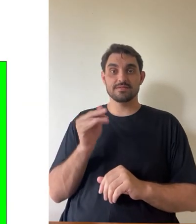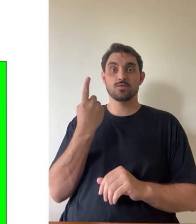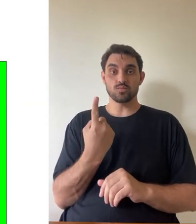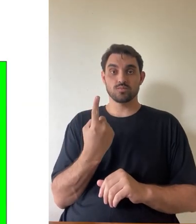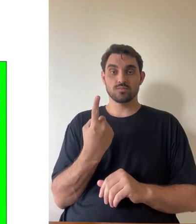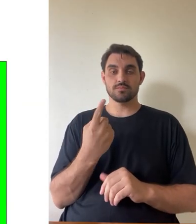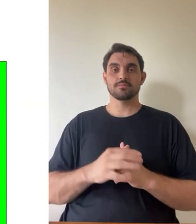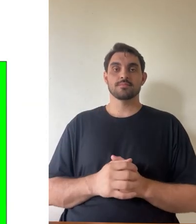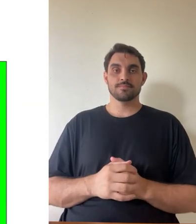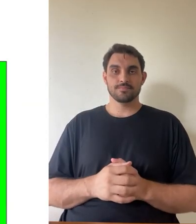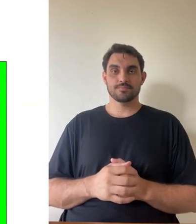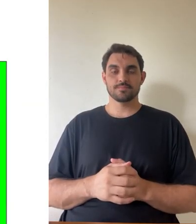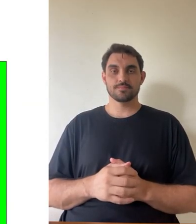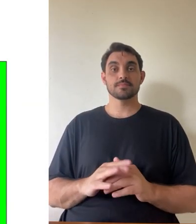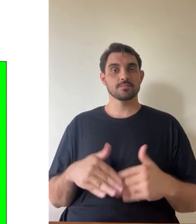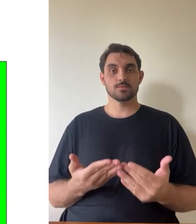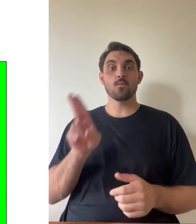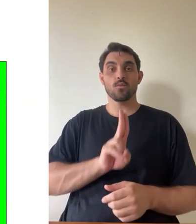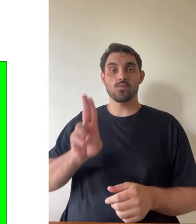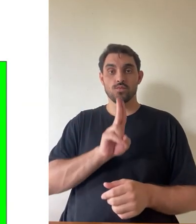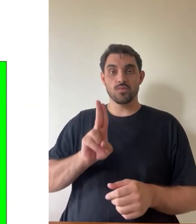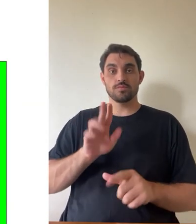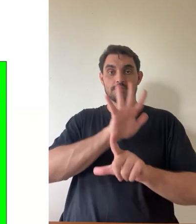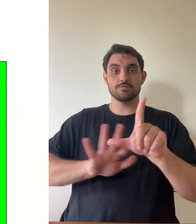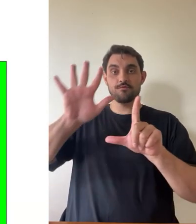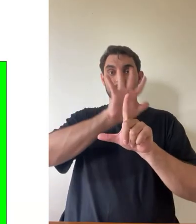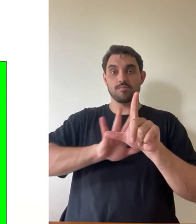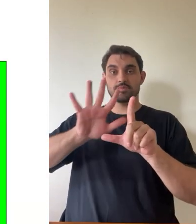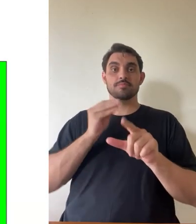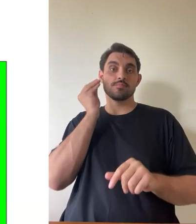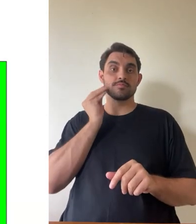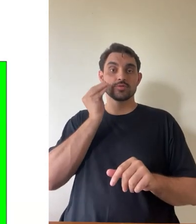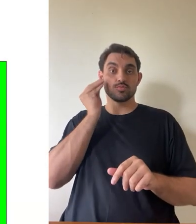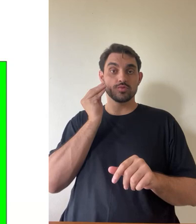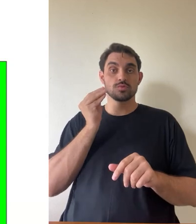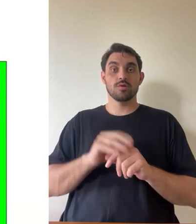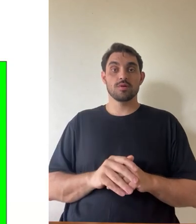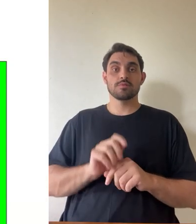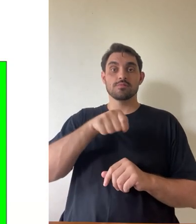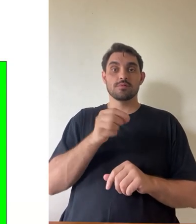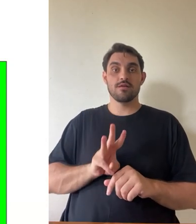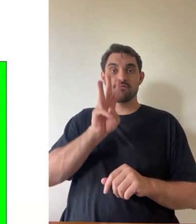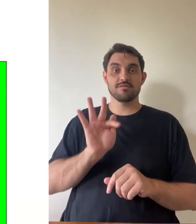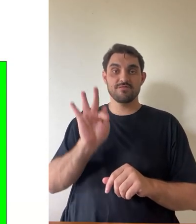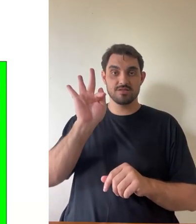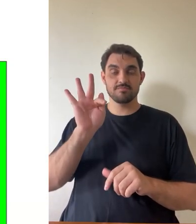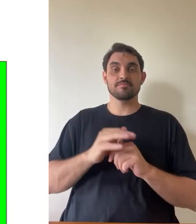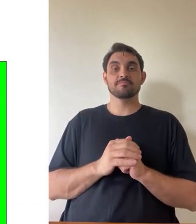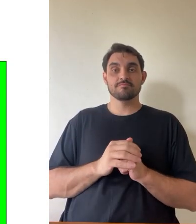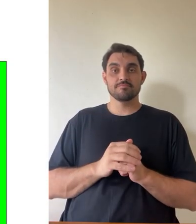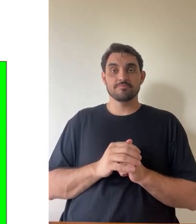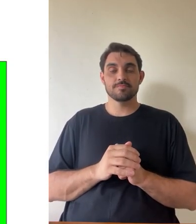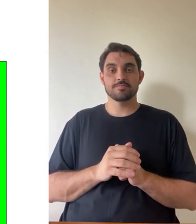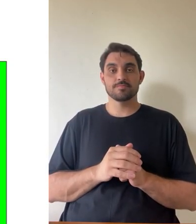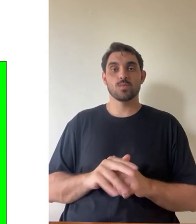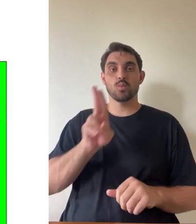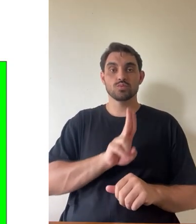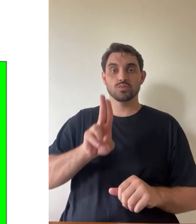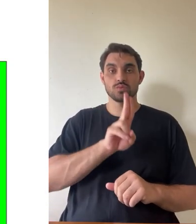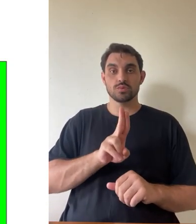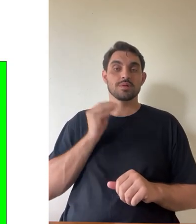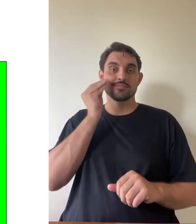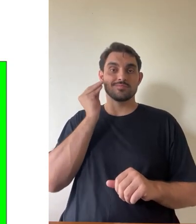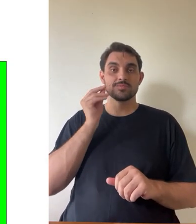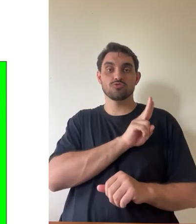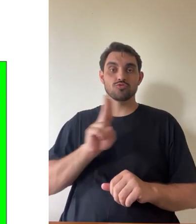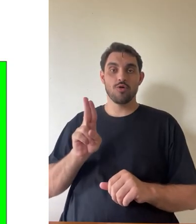de Física 1. Para isso, nós vamos utilizar a plataforma de simulação do Walter Fenst,